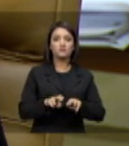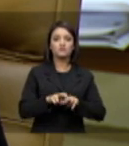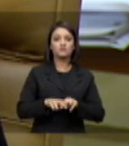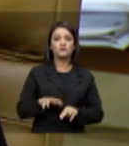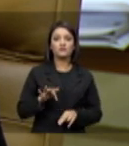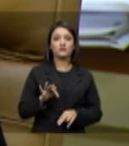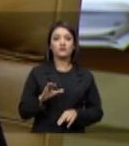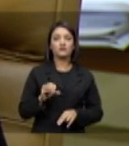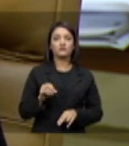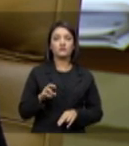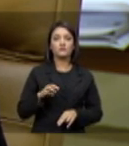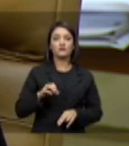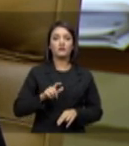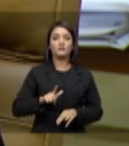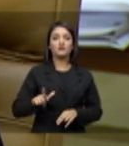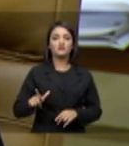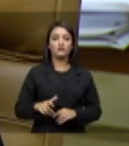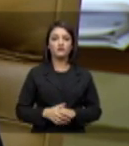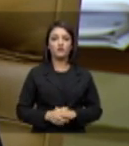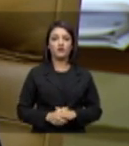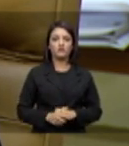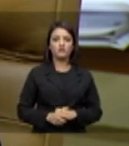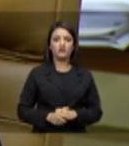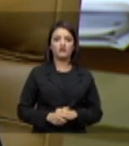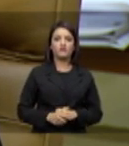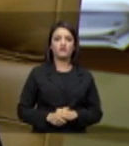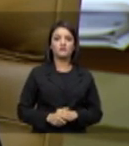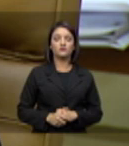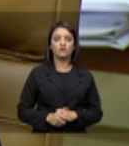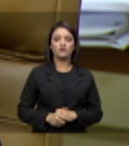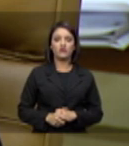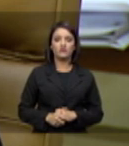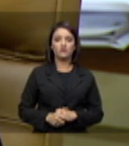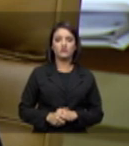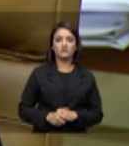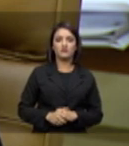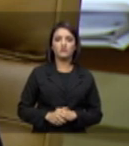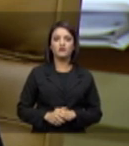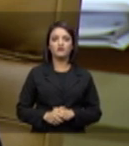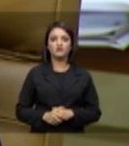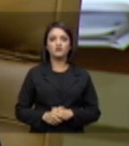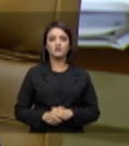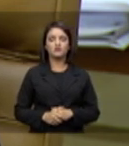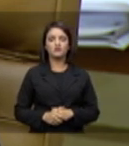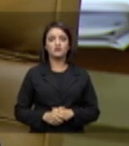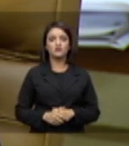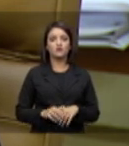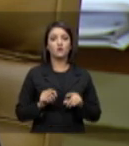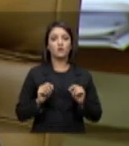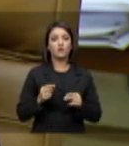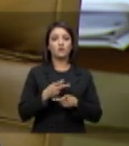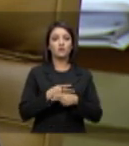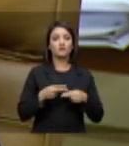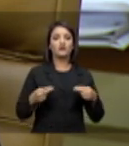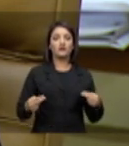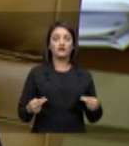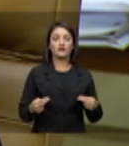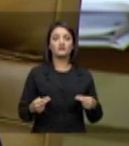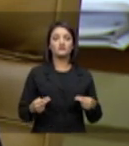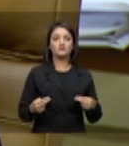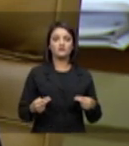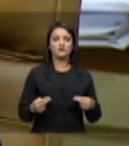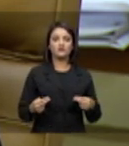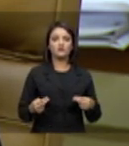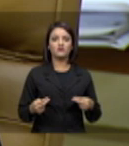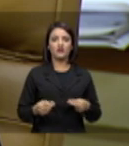teve na na recomendação 62 do conselho nacional de justiça uma das demonstrações do estado brasileiro